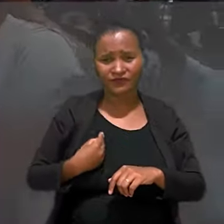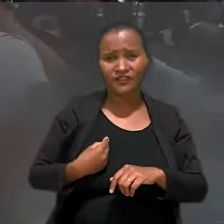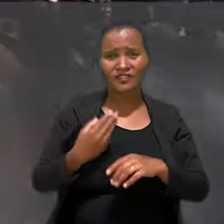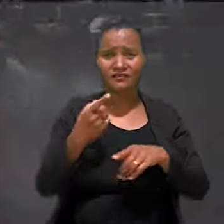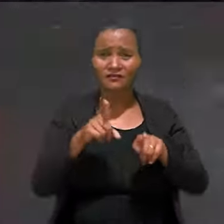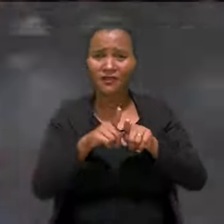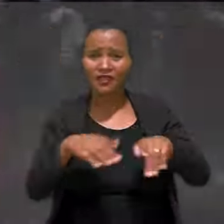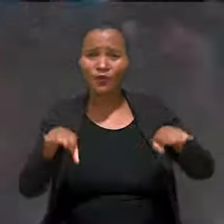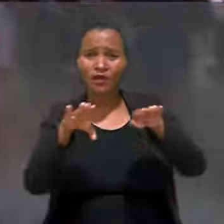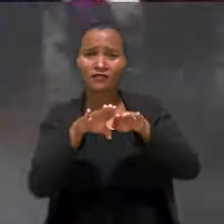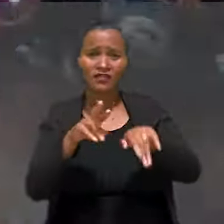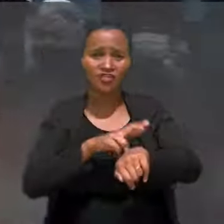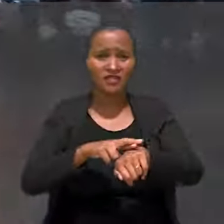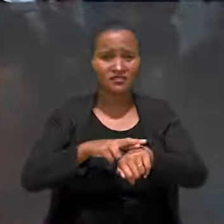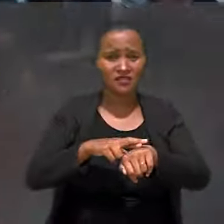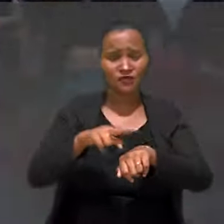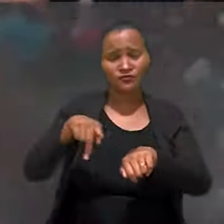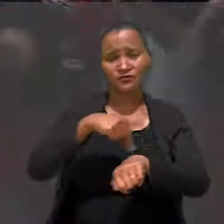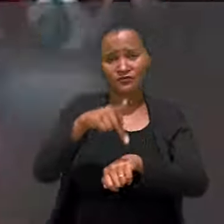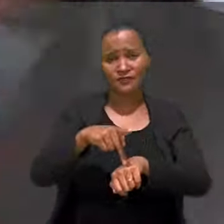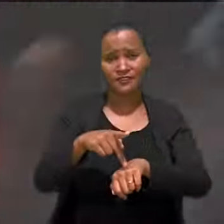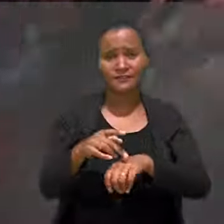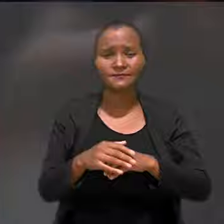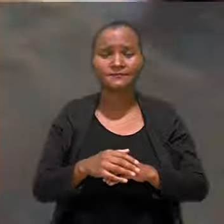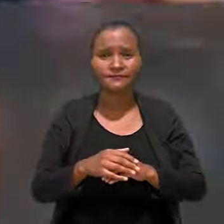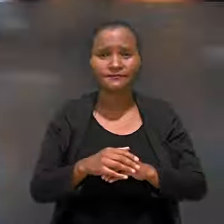destino e sobre a igualdade racial no nosso país.